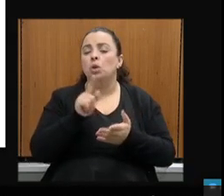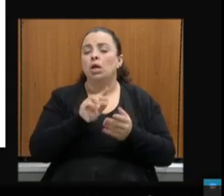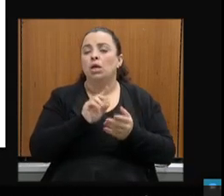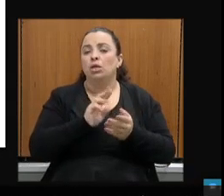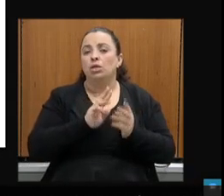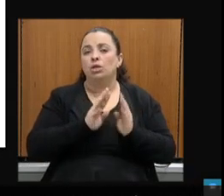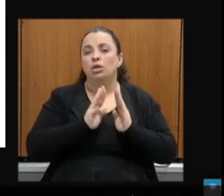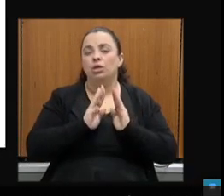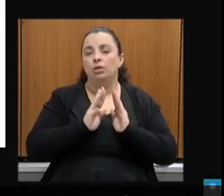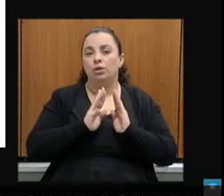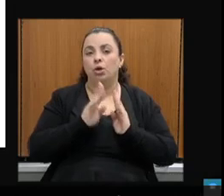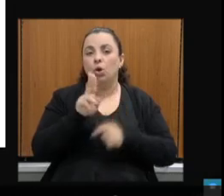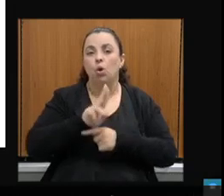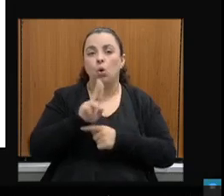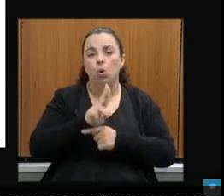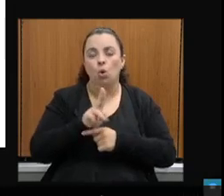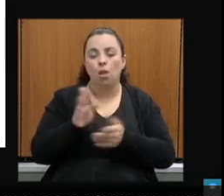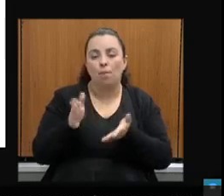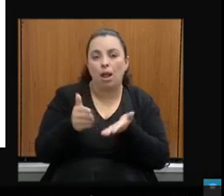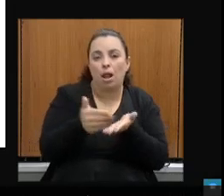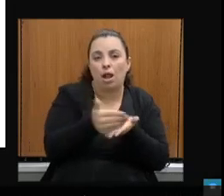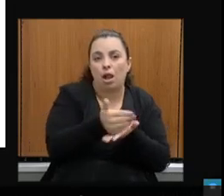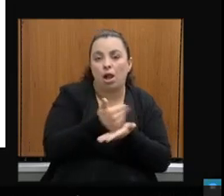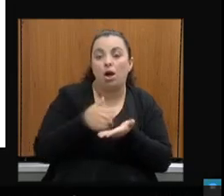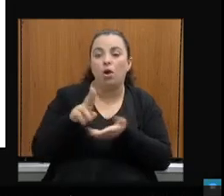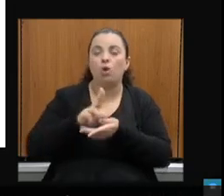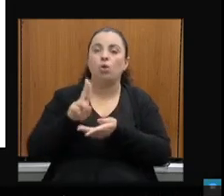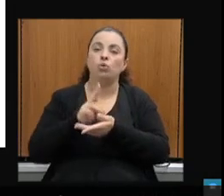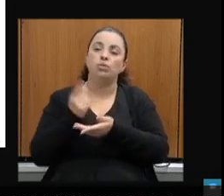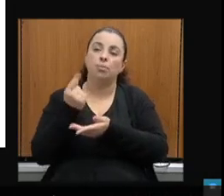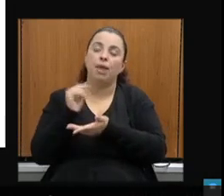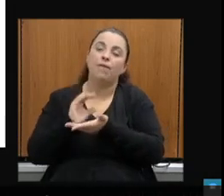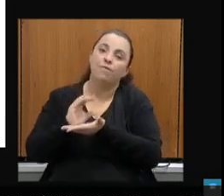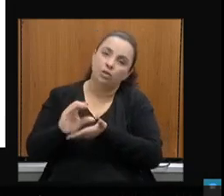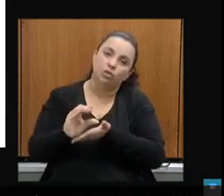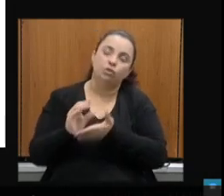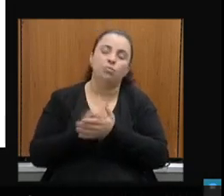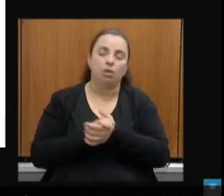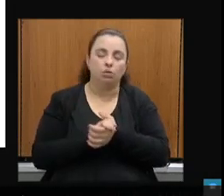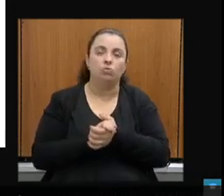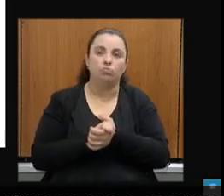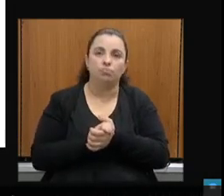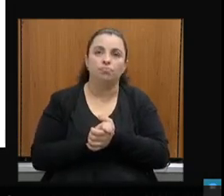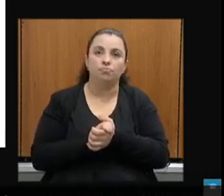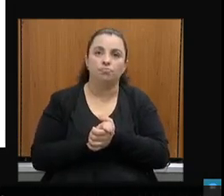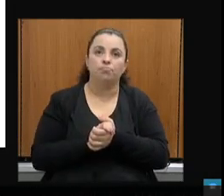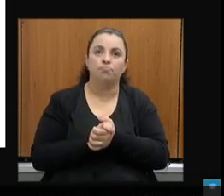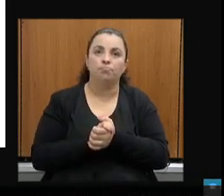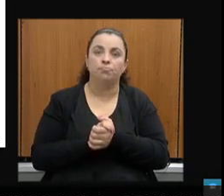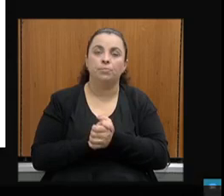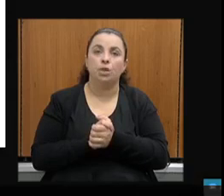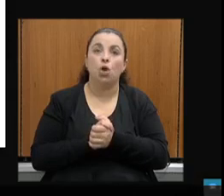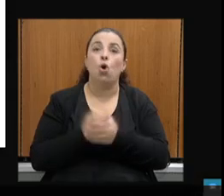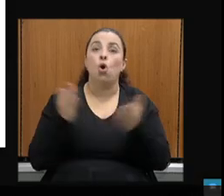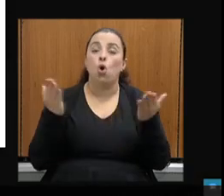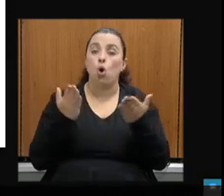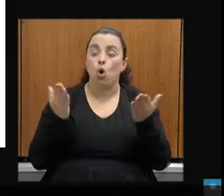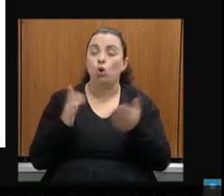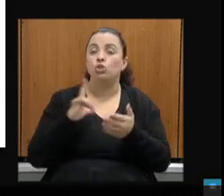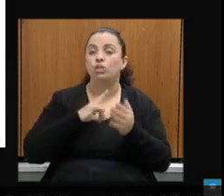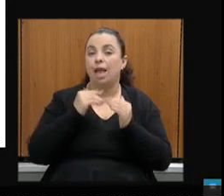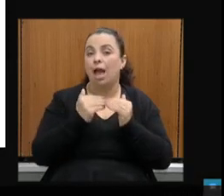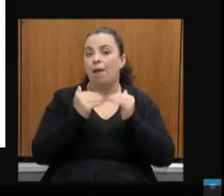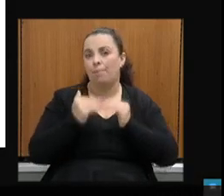dos anos passados chegou a custar o como 700 milhões de reais em média por ano Acima das despesas regulatórias Hoje nós estamos